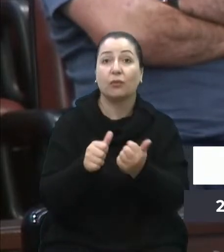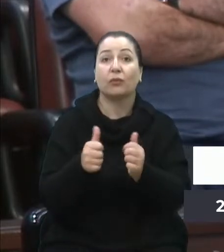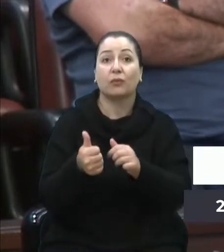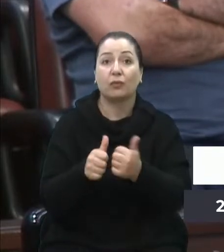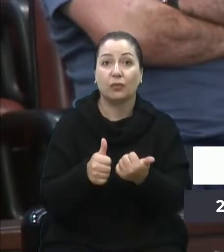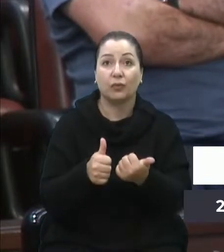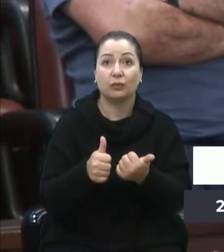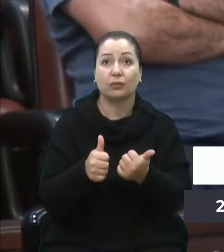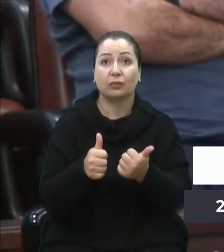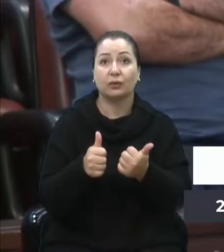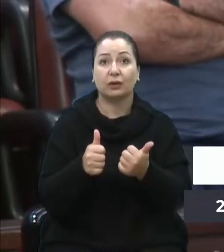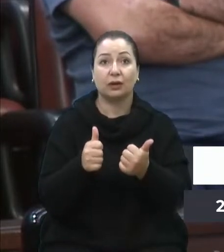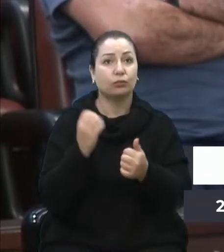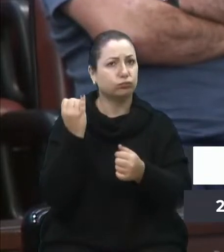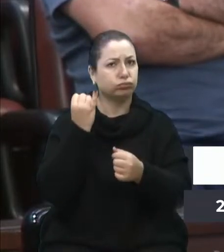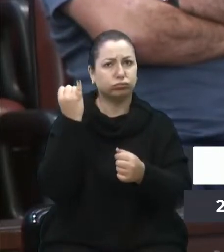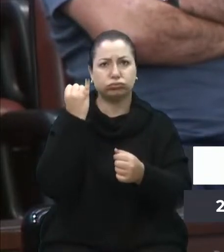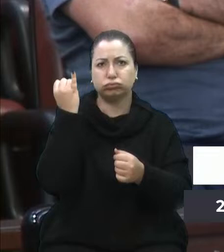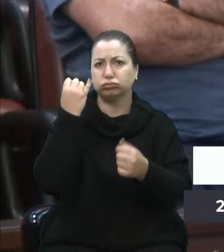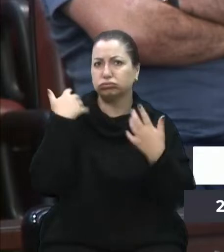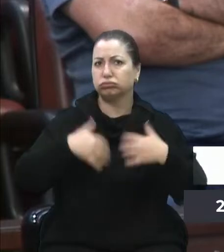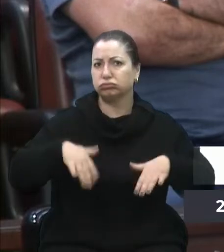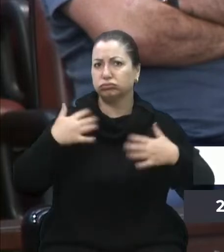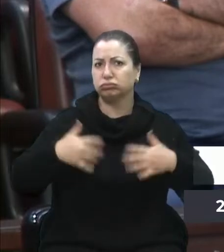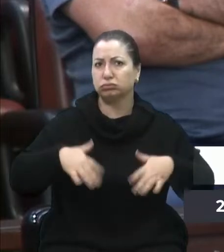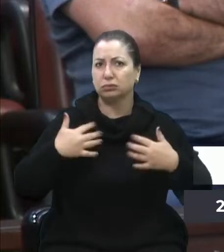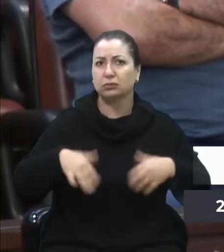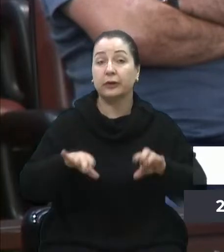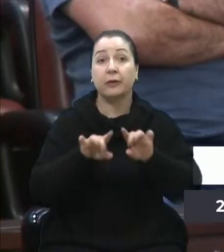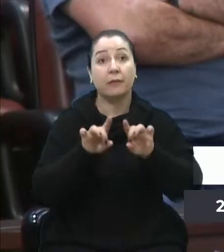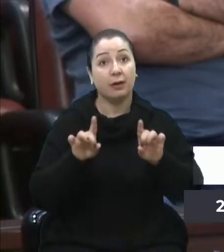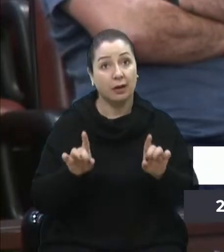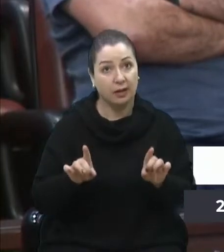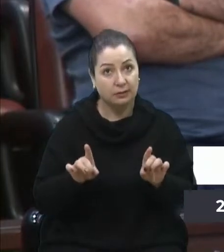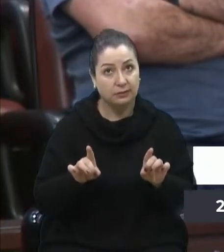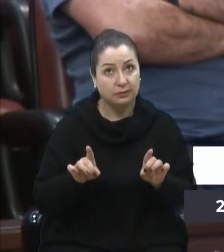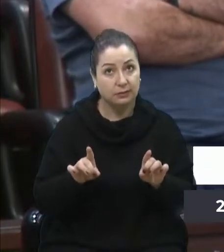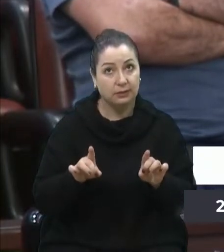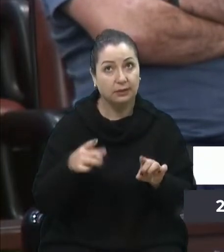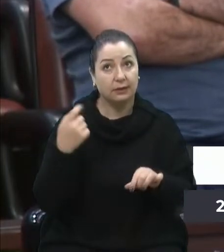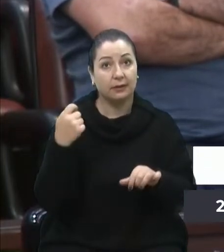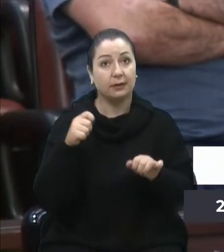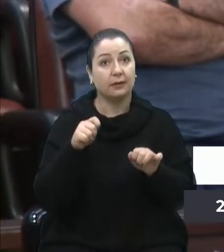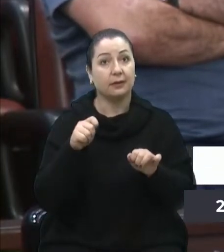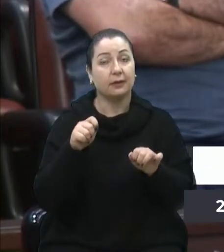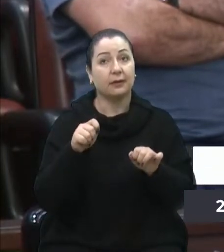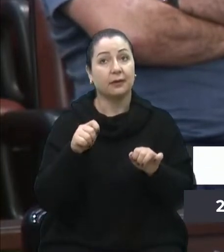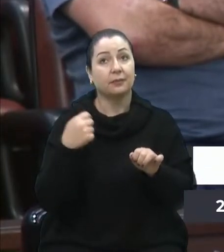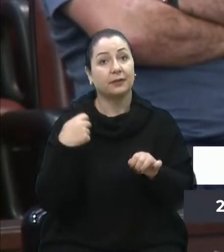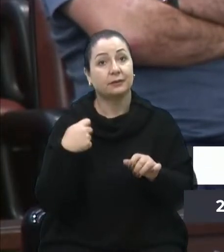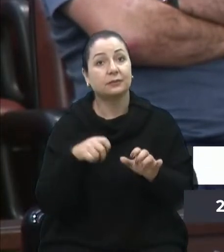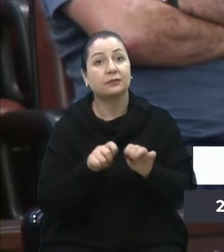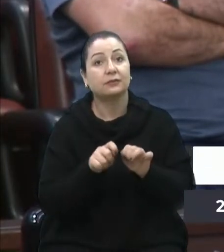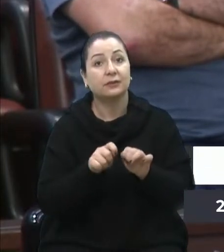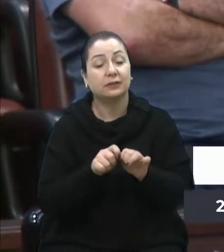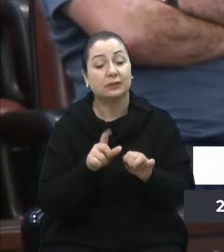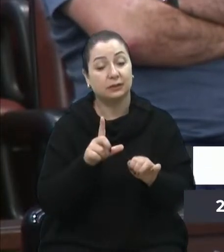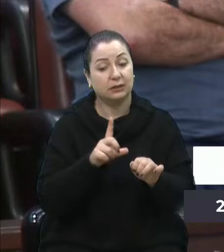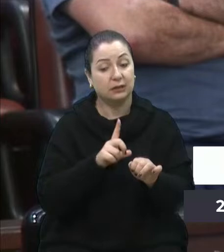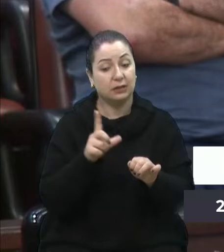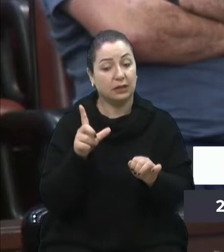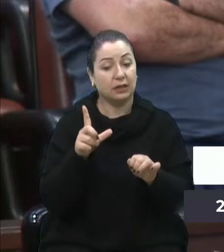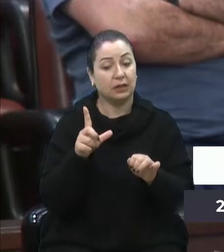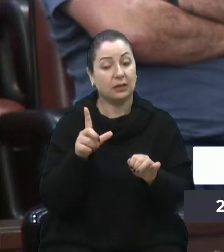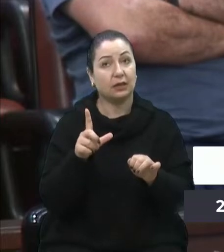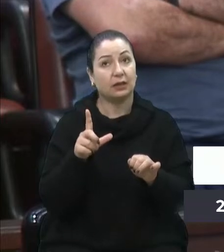ela é extremamente importante, mas no sentido de fazer com que exija uma execução,